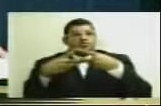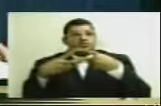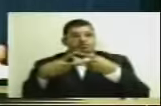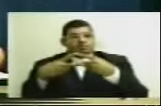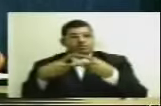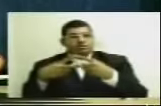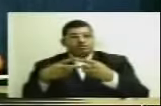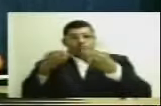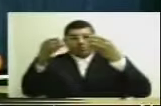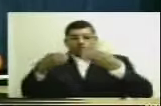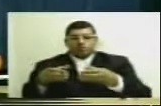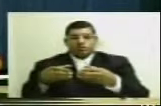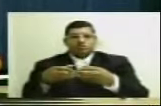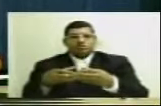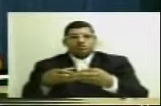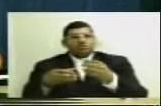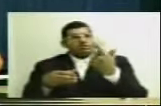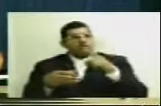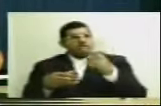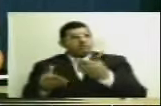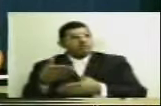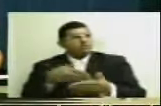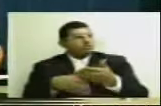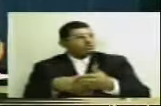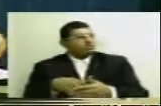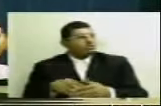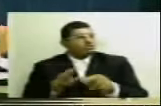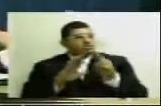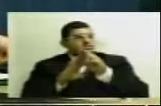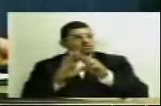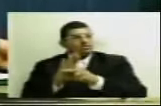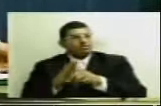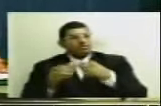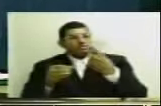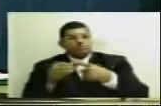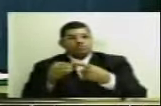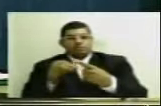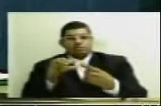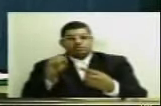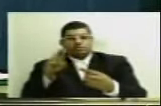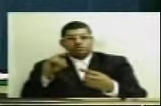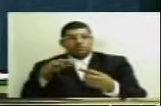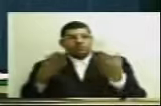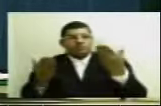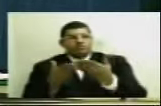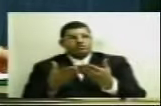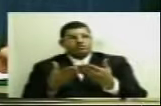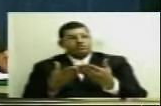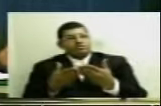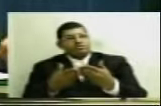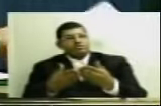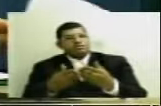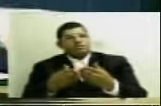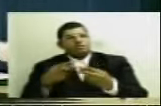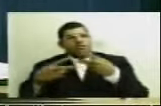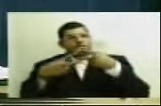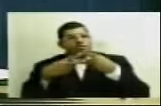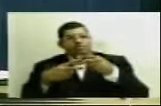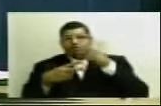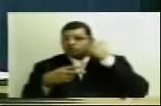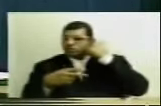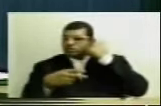Administrador de bairro virou um cargo comissionado no município de Quari. E administrador